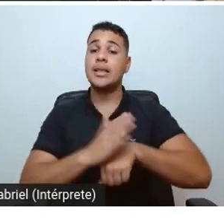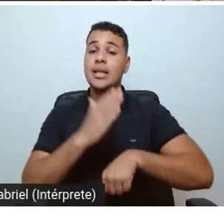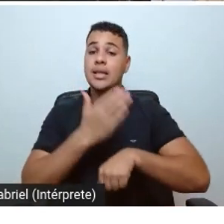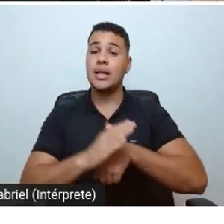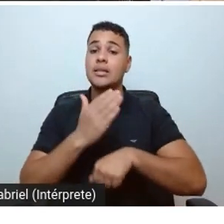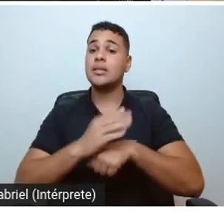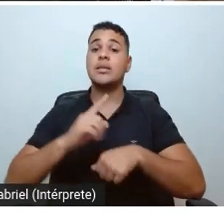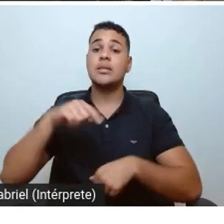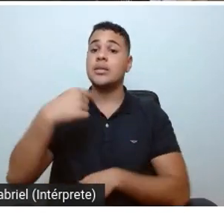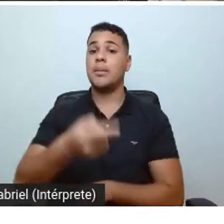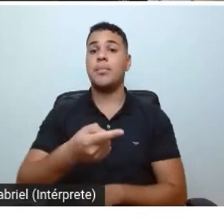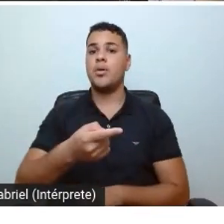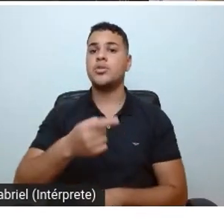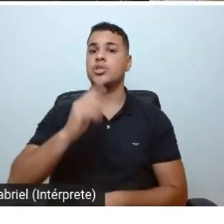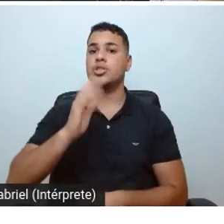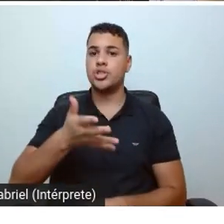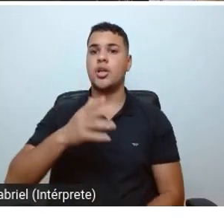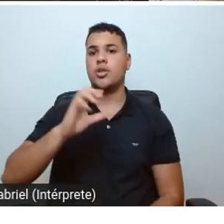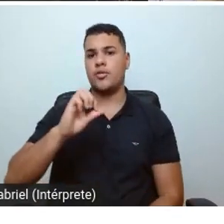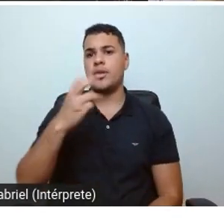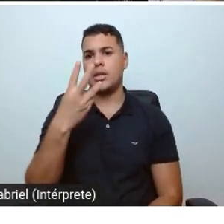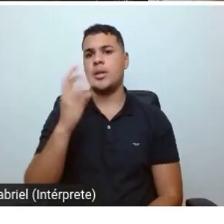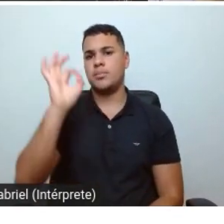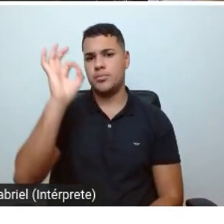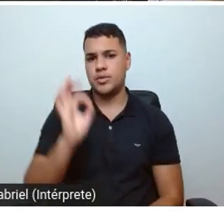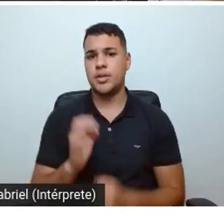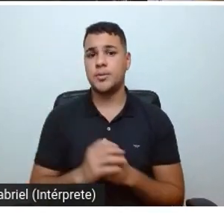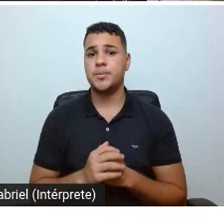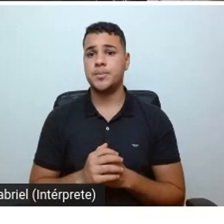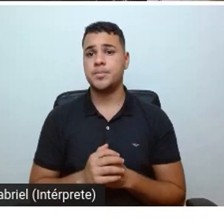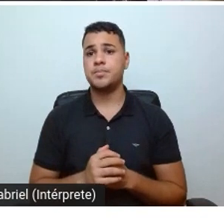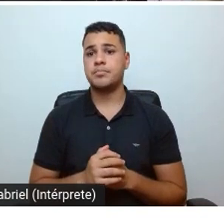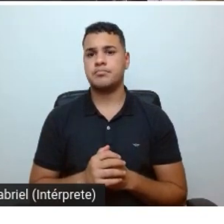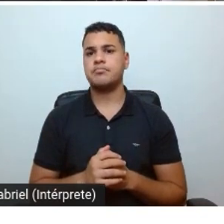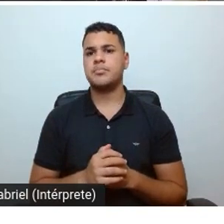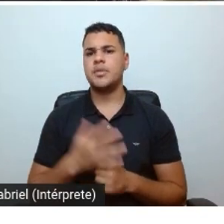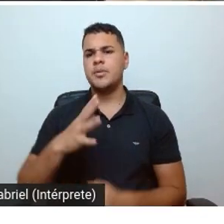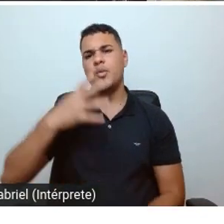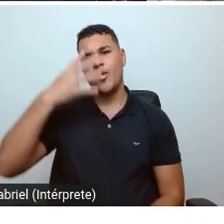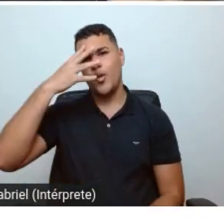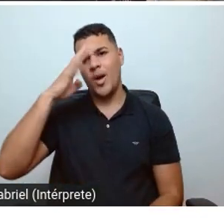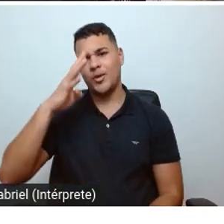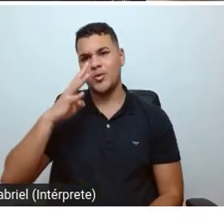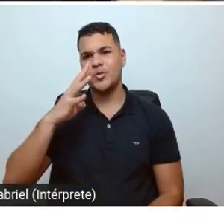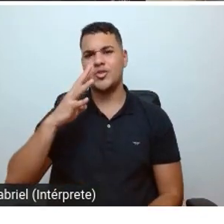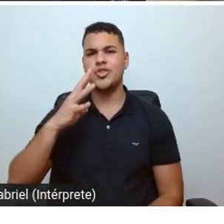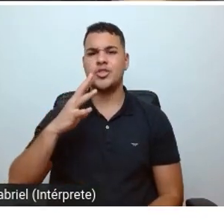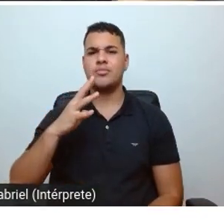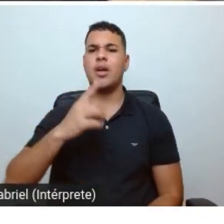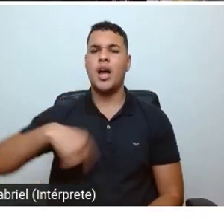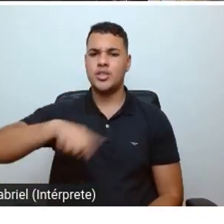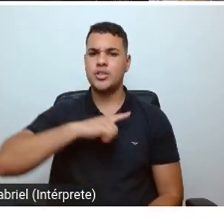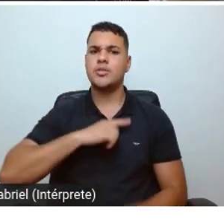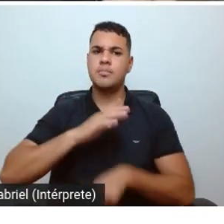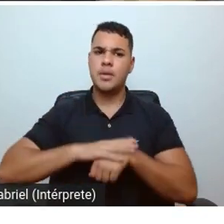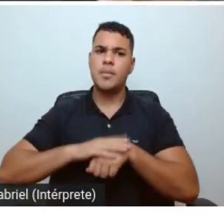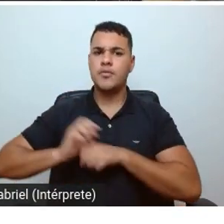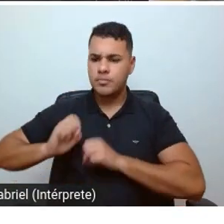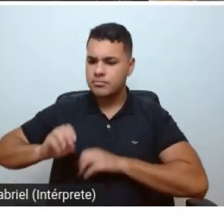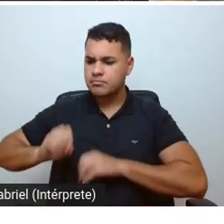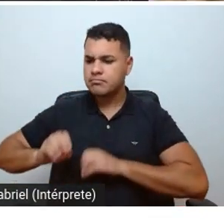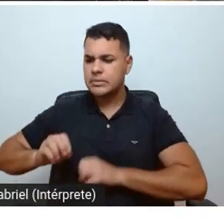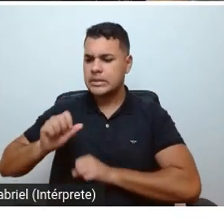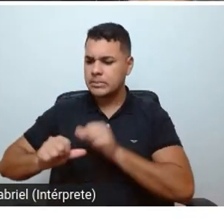já estava em 90%. Ainda não tinha recuperado, né? Nos próximos 4 dias a gente foi dando treinamento,